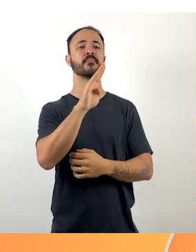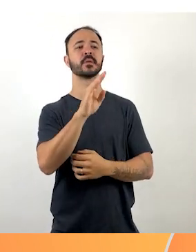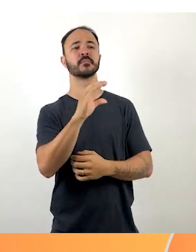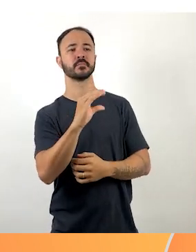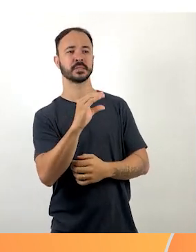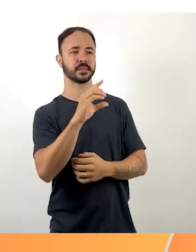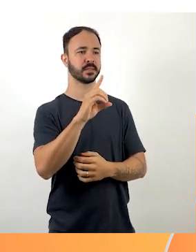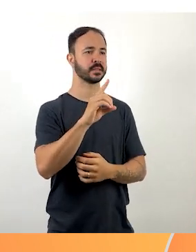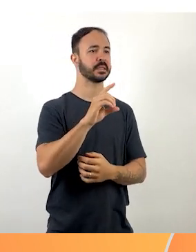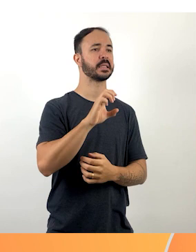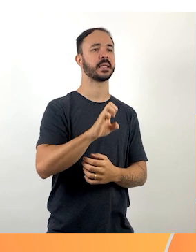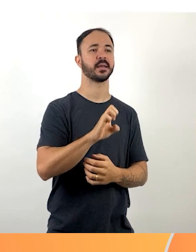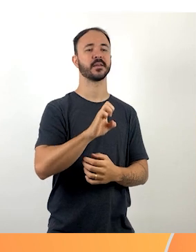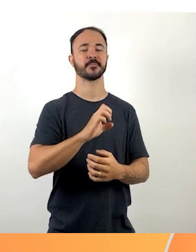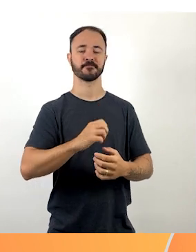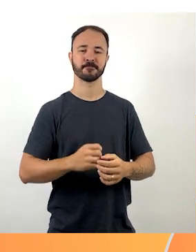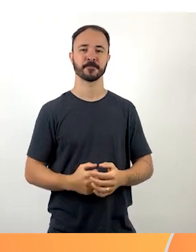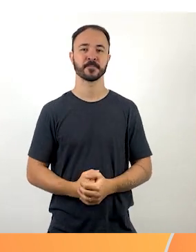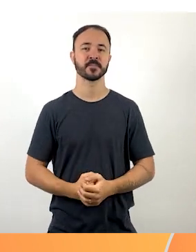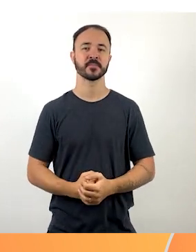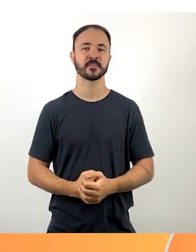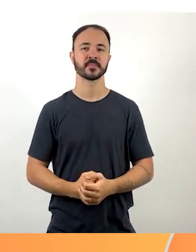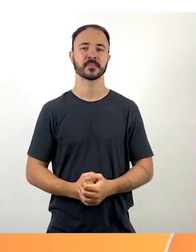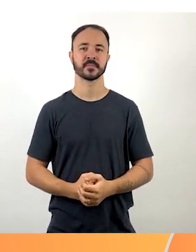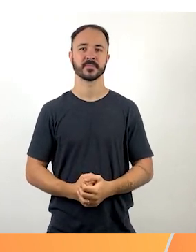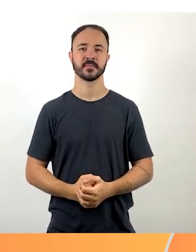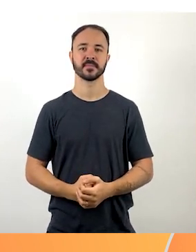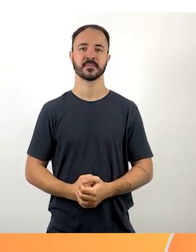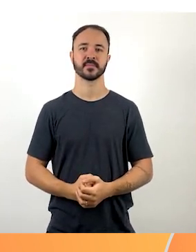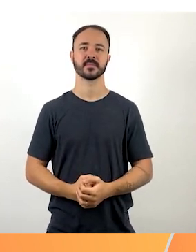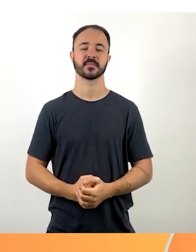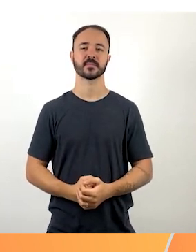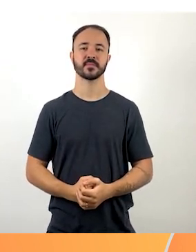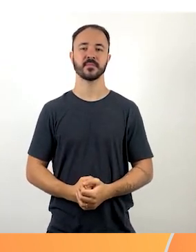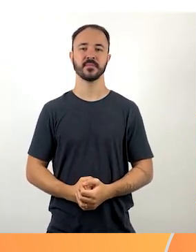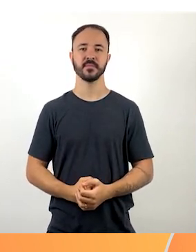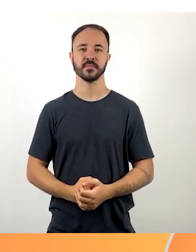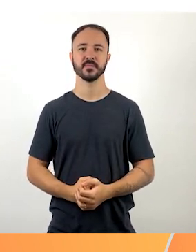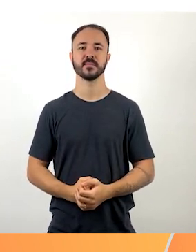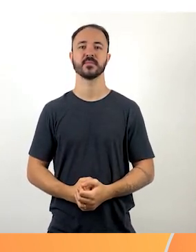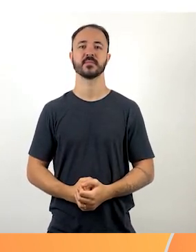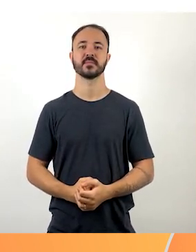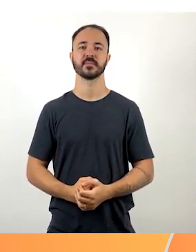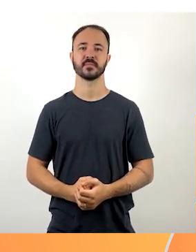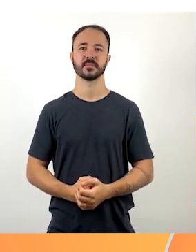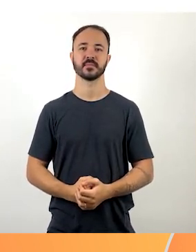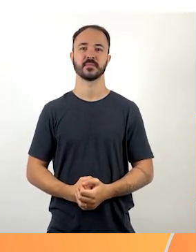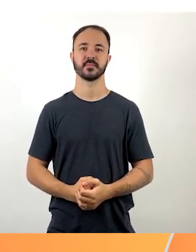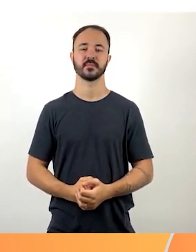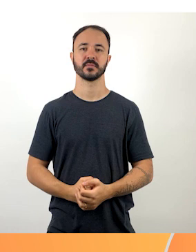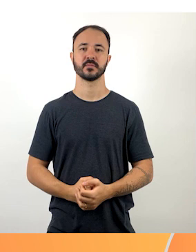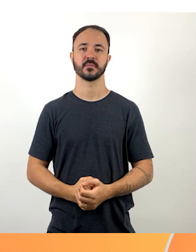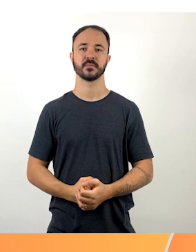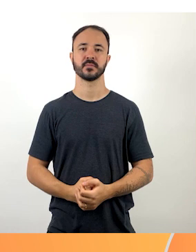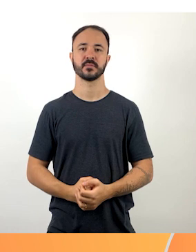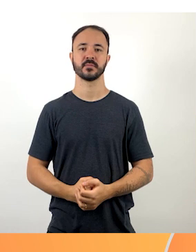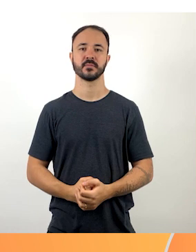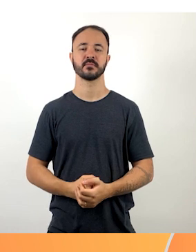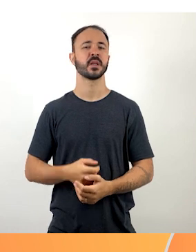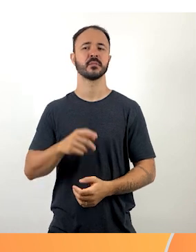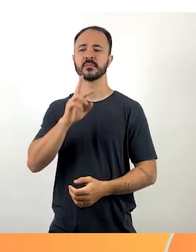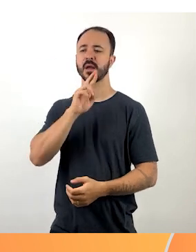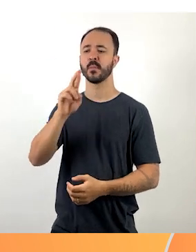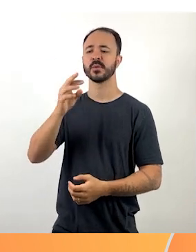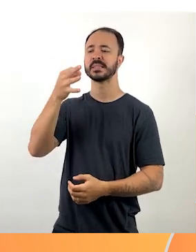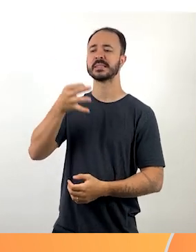B, pecíolo; letra C, bainha; letra D, estípula; ou letra E, ramo.